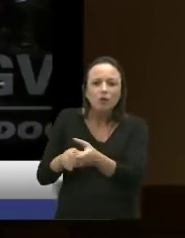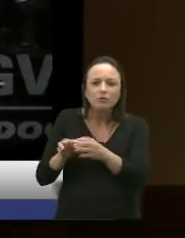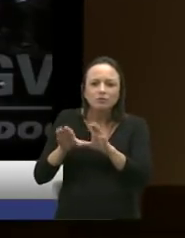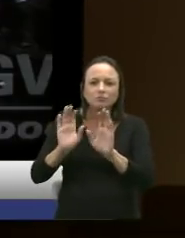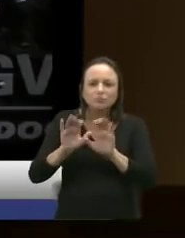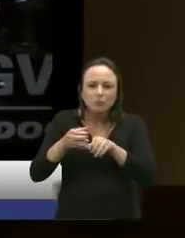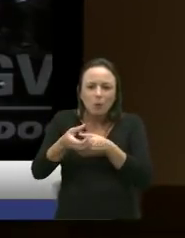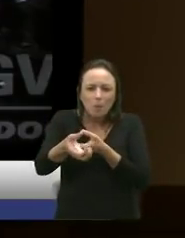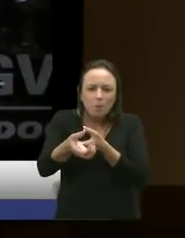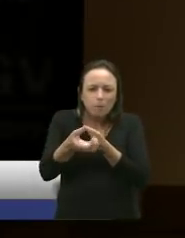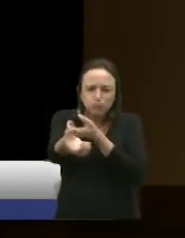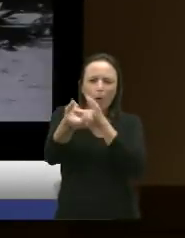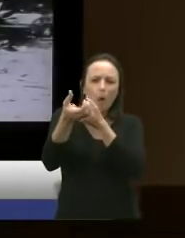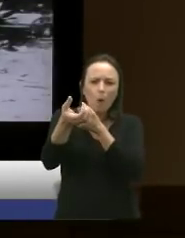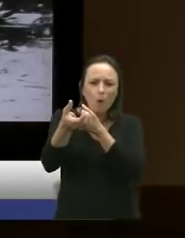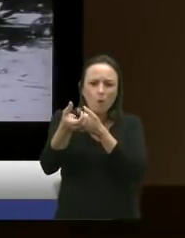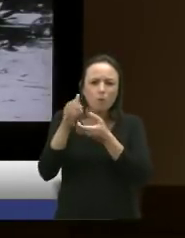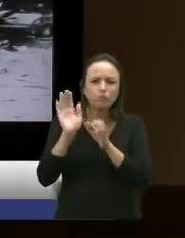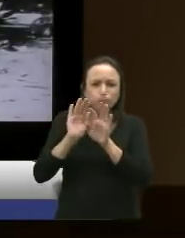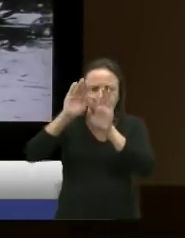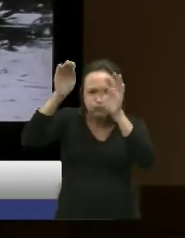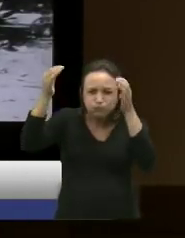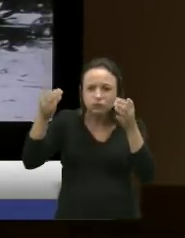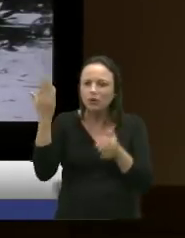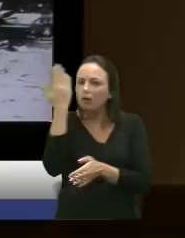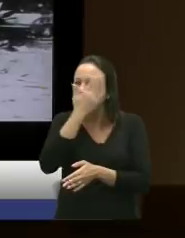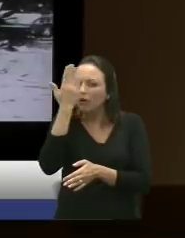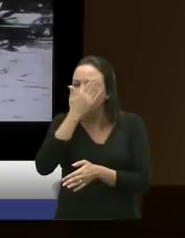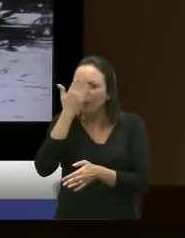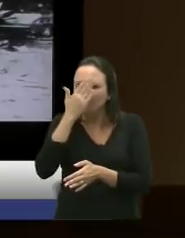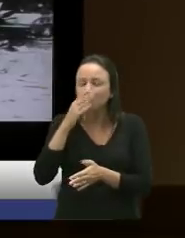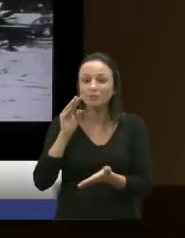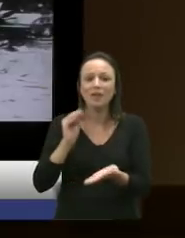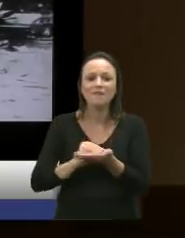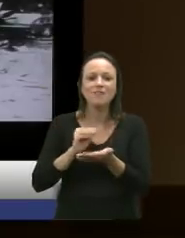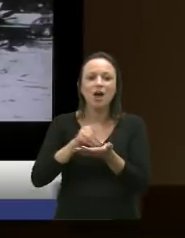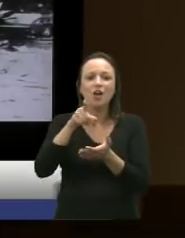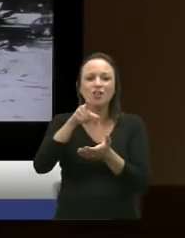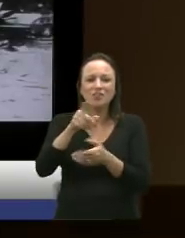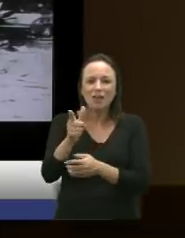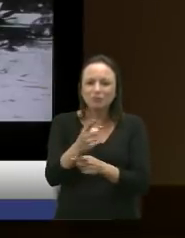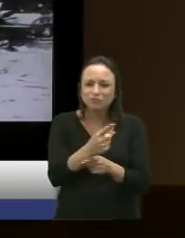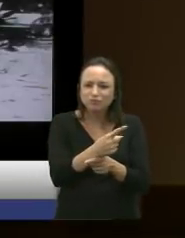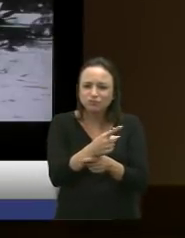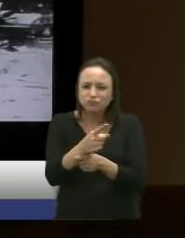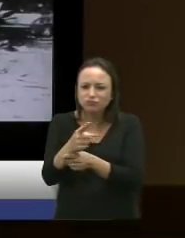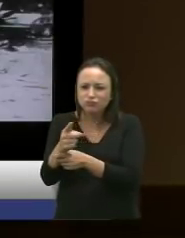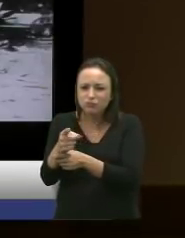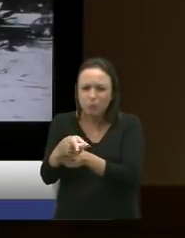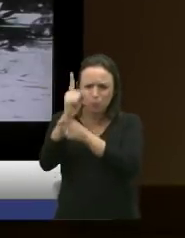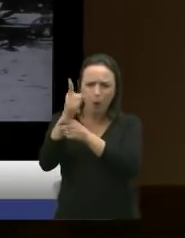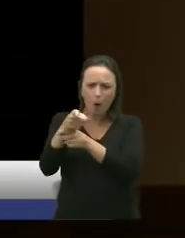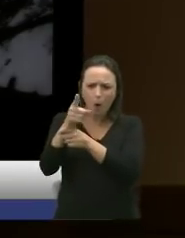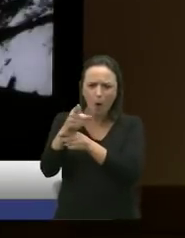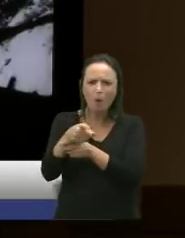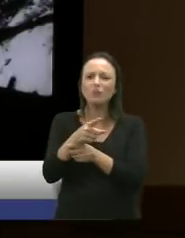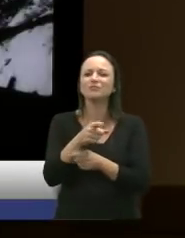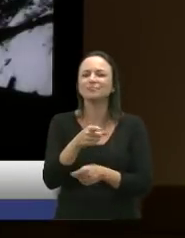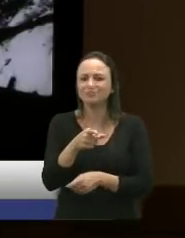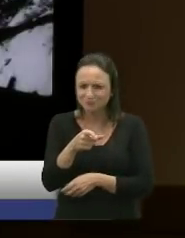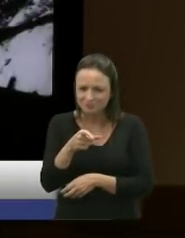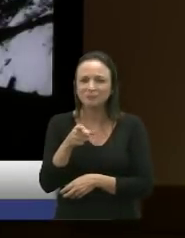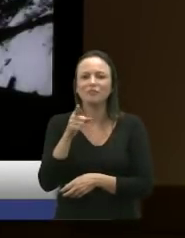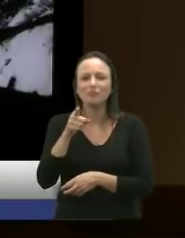trincheiras paulistas. Na falta de canhões aqui em São Paulo, nós usamos outra tática, daí é mais malandro. Usamos a tática